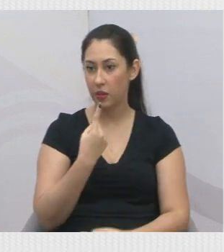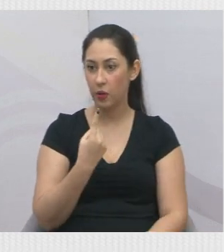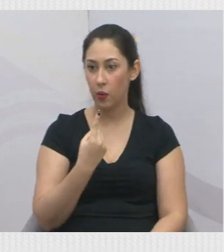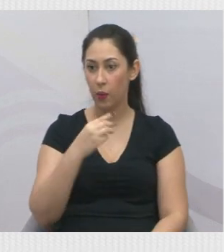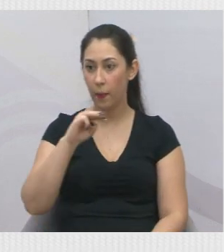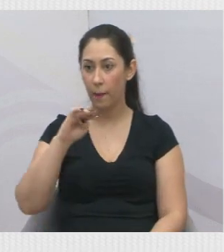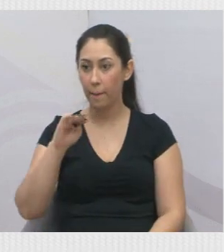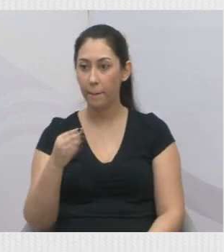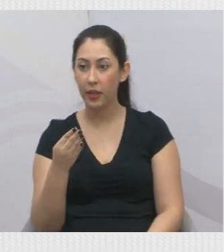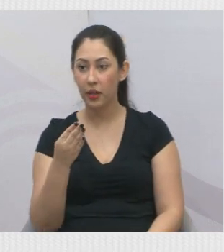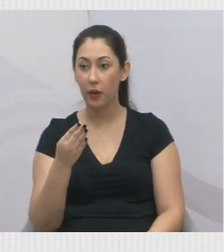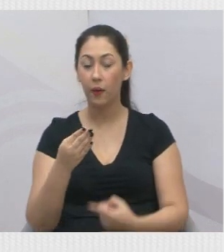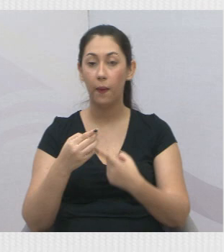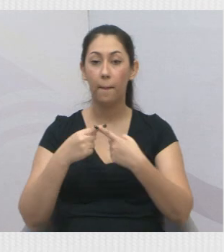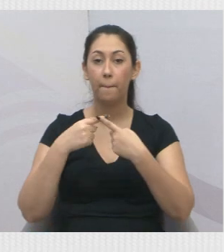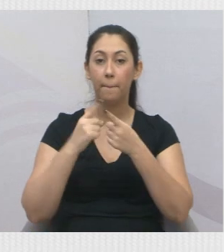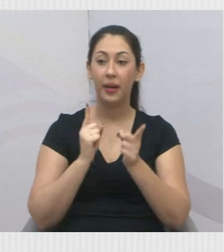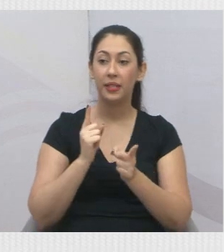R$ 1.049.303.000, e na qual foram gastos